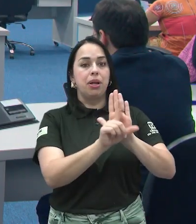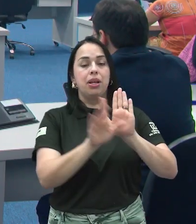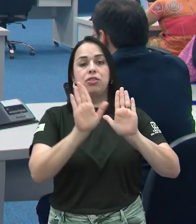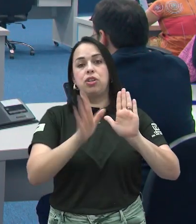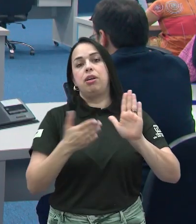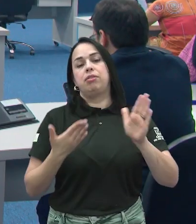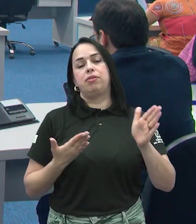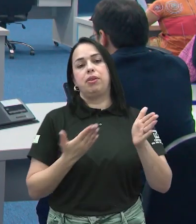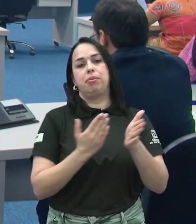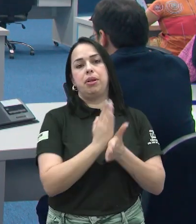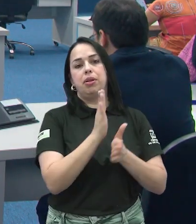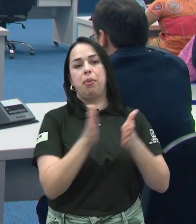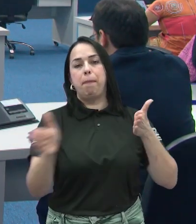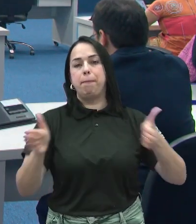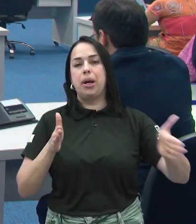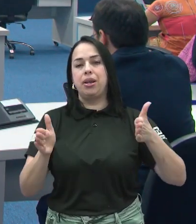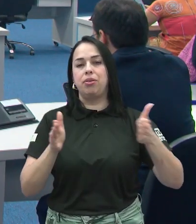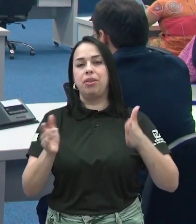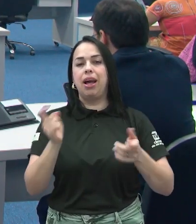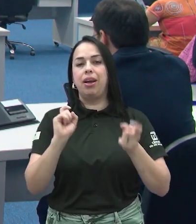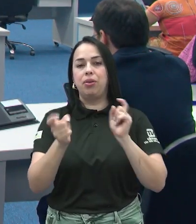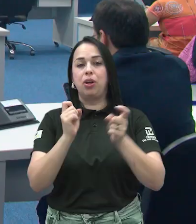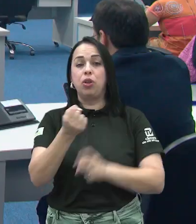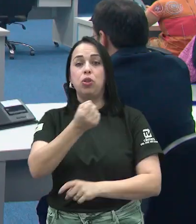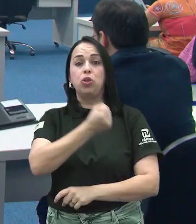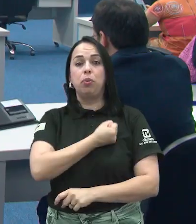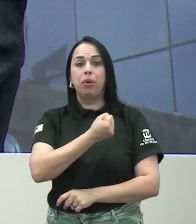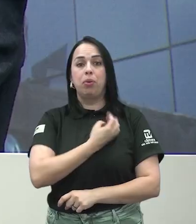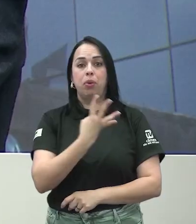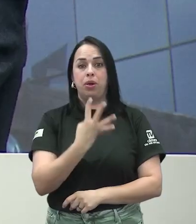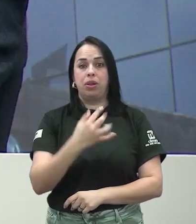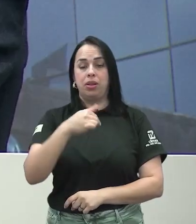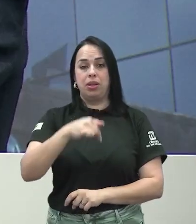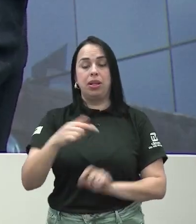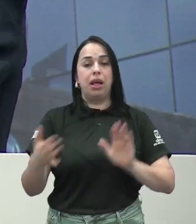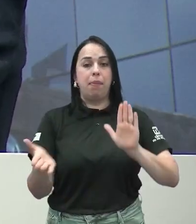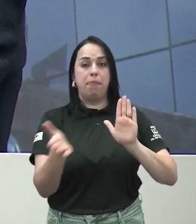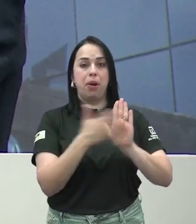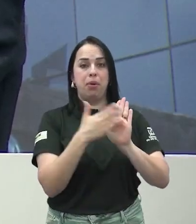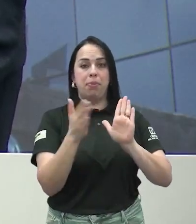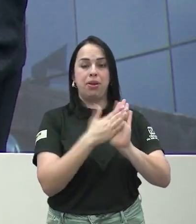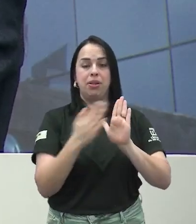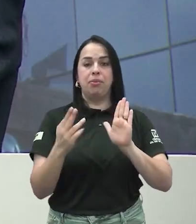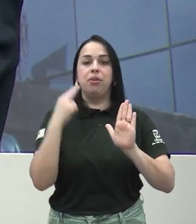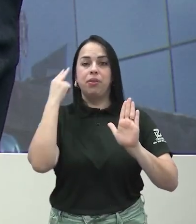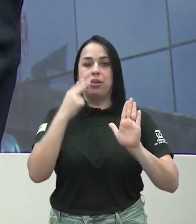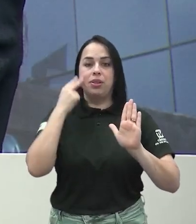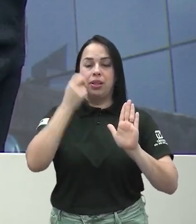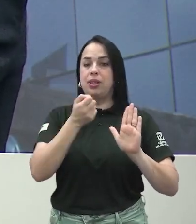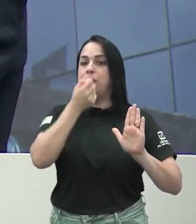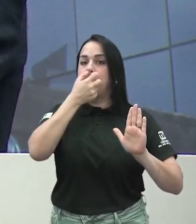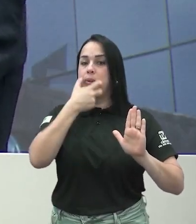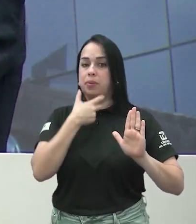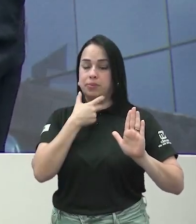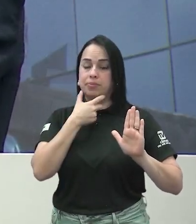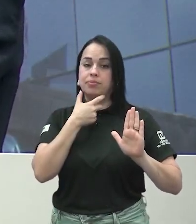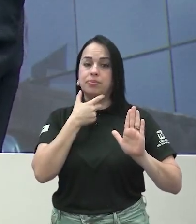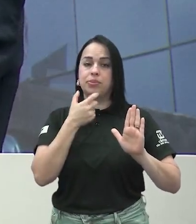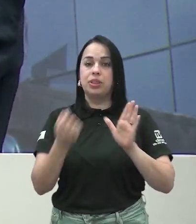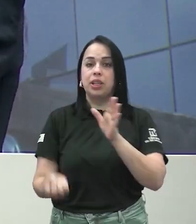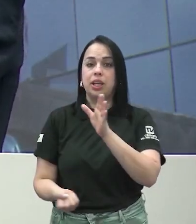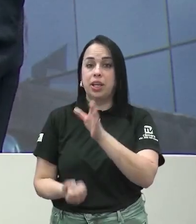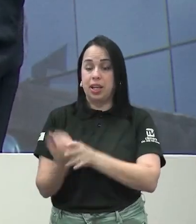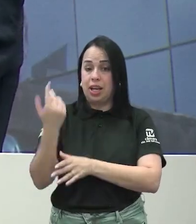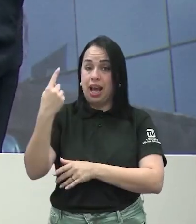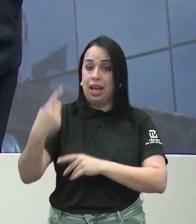projetos aprovados durante a 47ª sessão do ano está a proposta apresentada pelo vereador Roberto do Eleven,